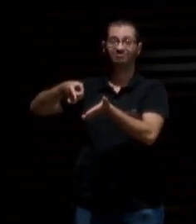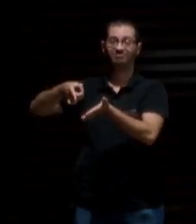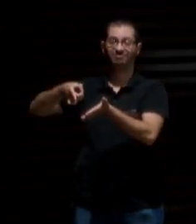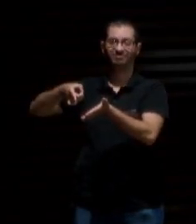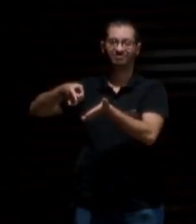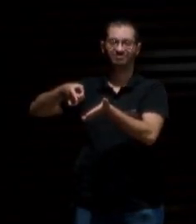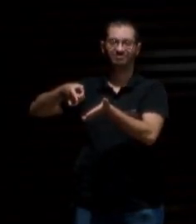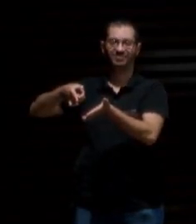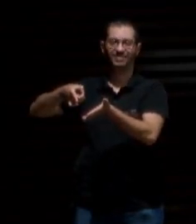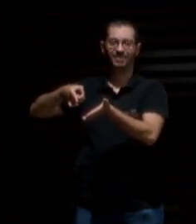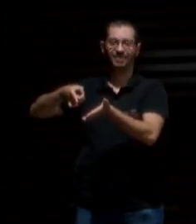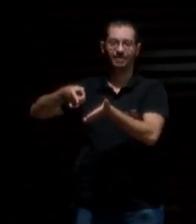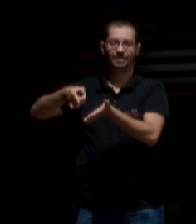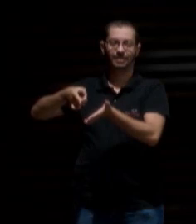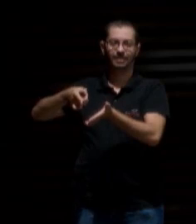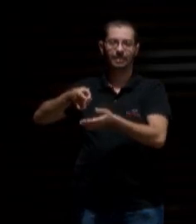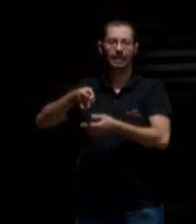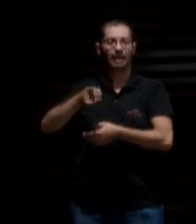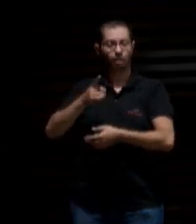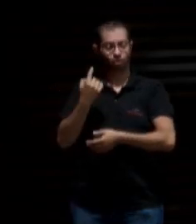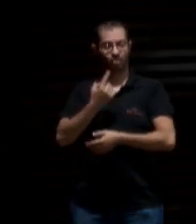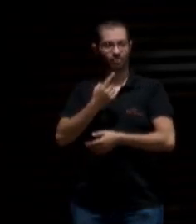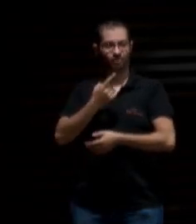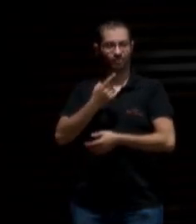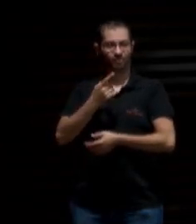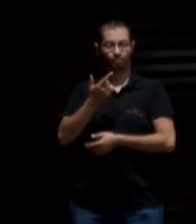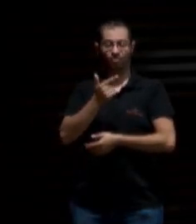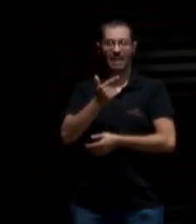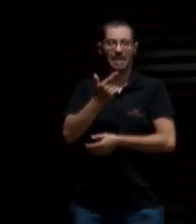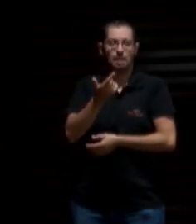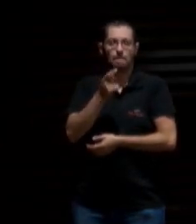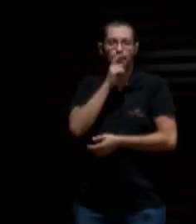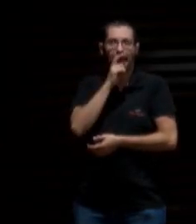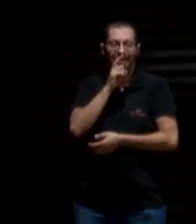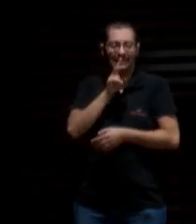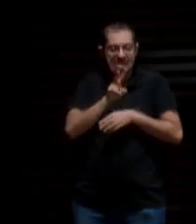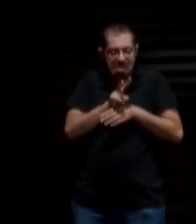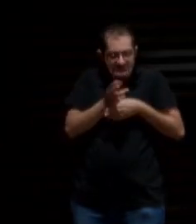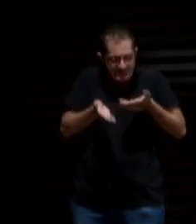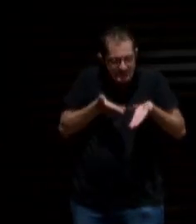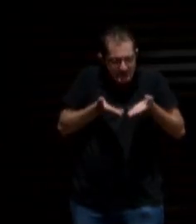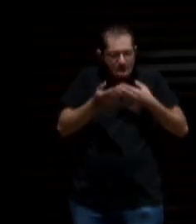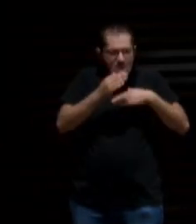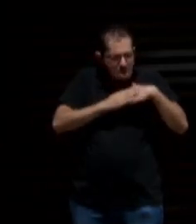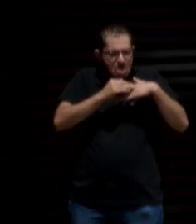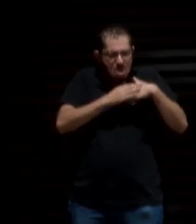Nós não temos um pai que cria filho mimado. Nós temos um pai que ama e disciplina.